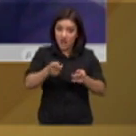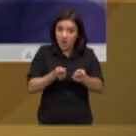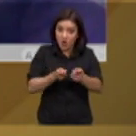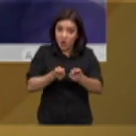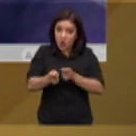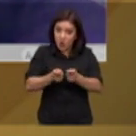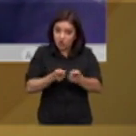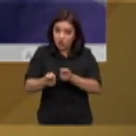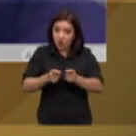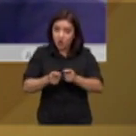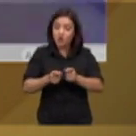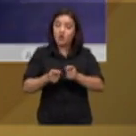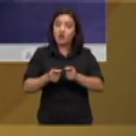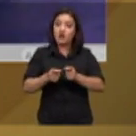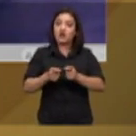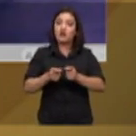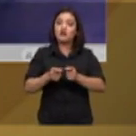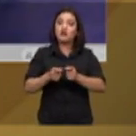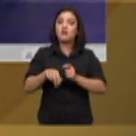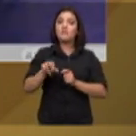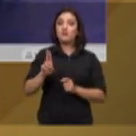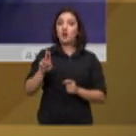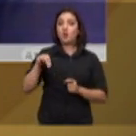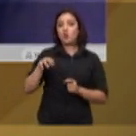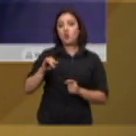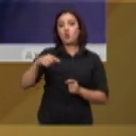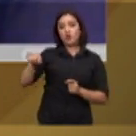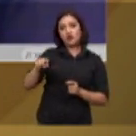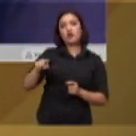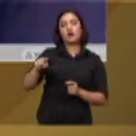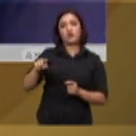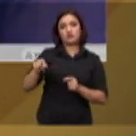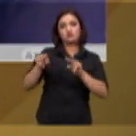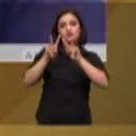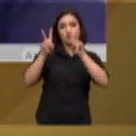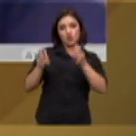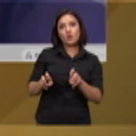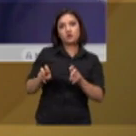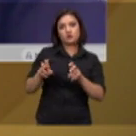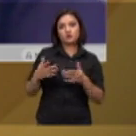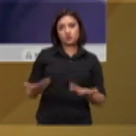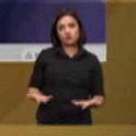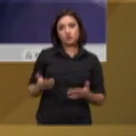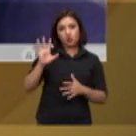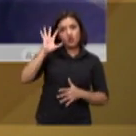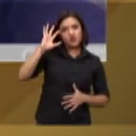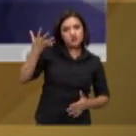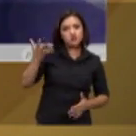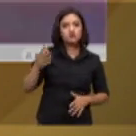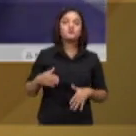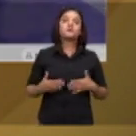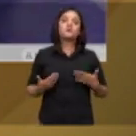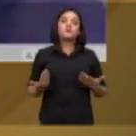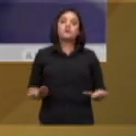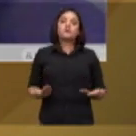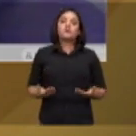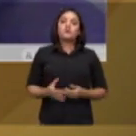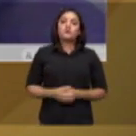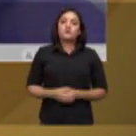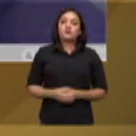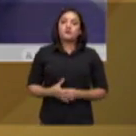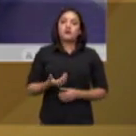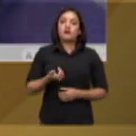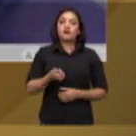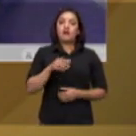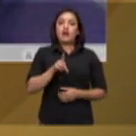competência normativa para a União tratar do assunto. Logo, quando a